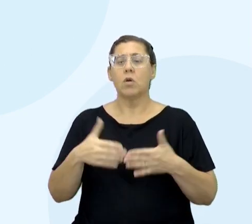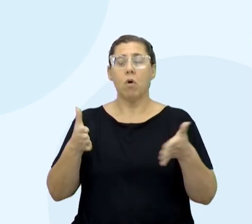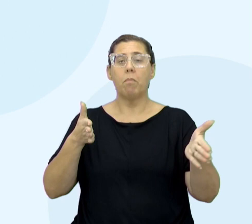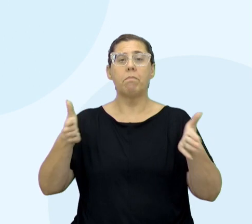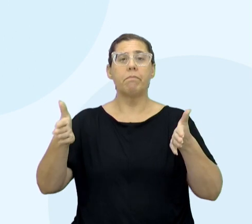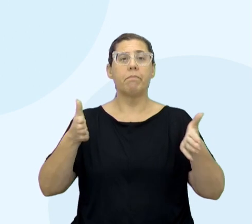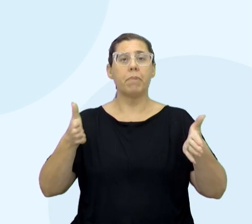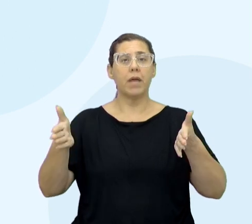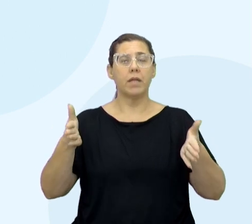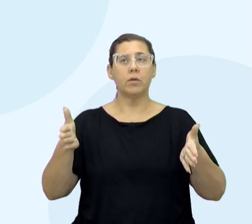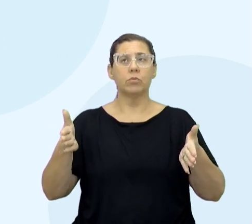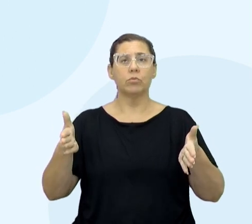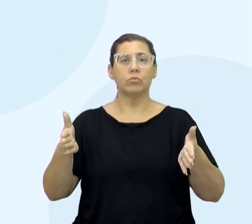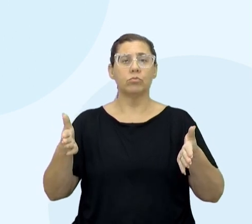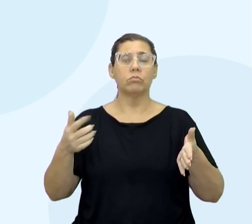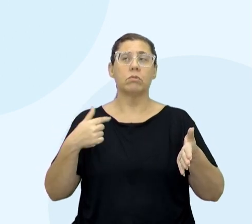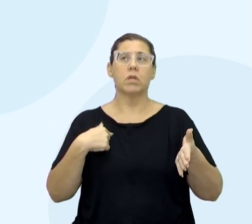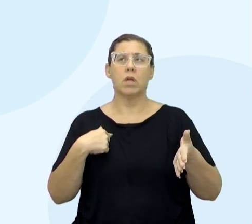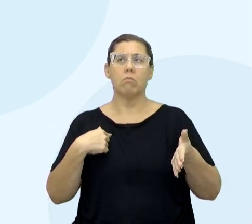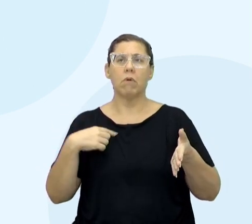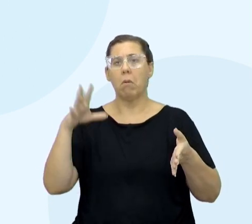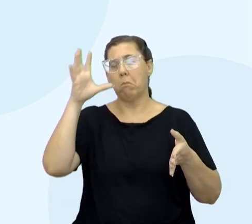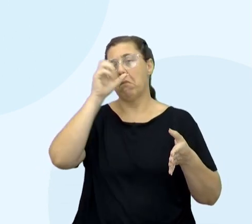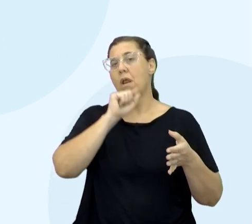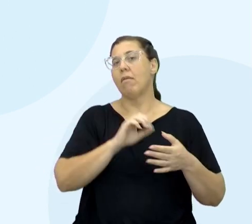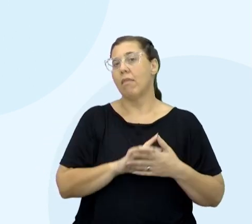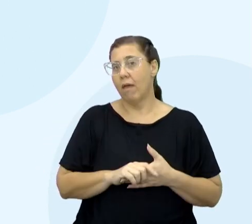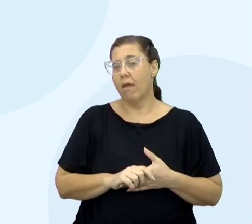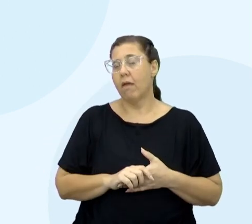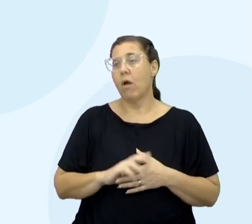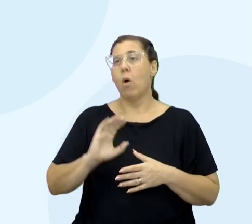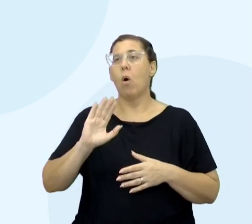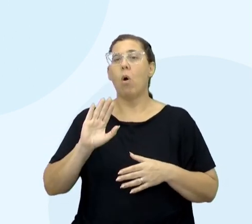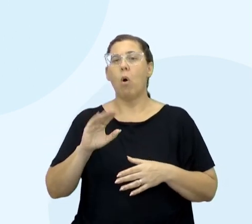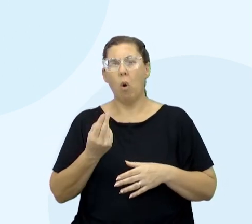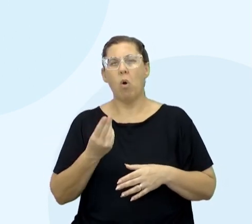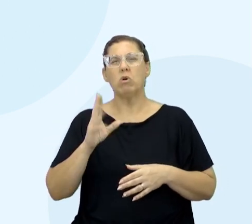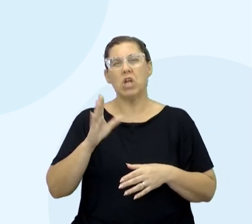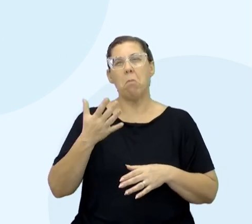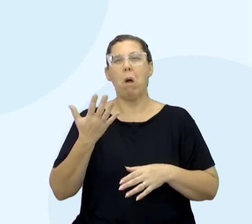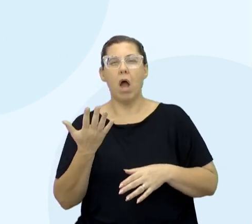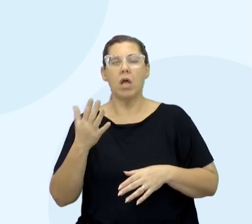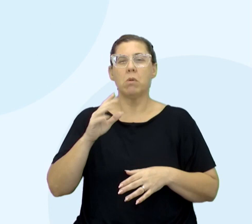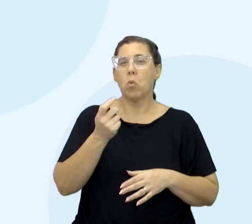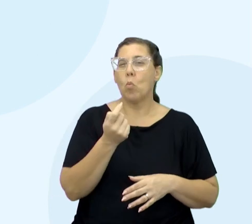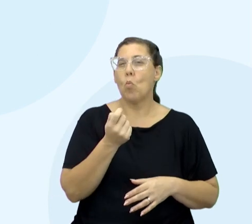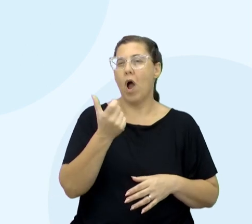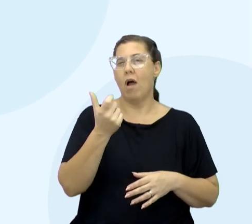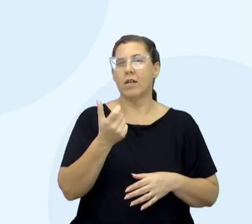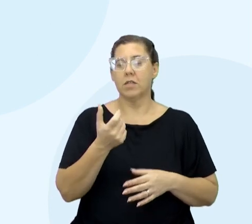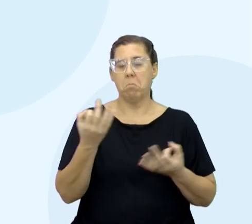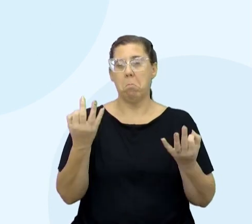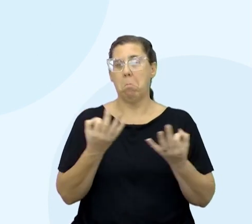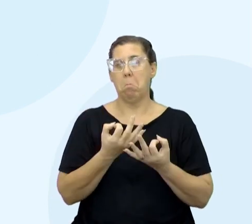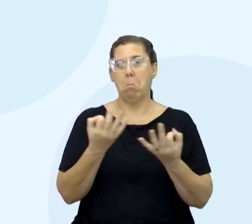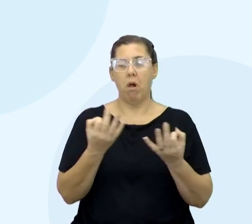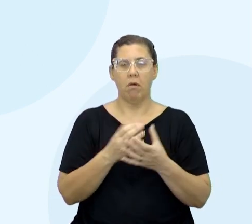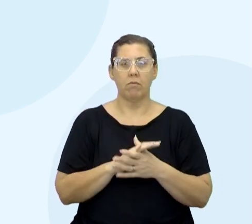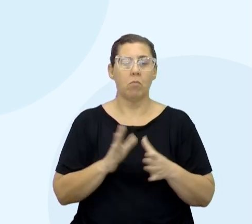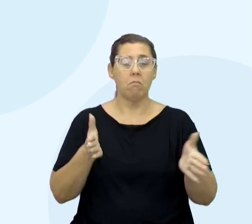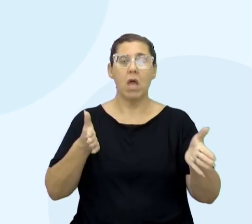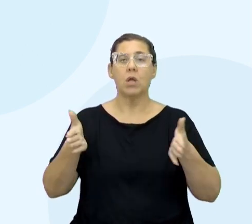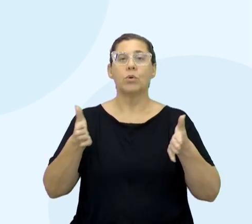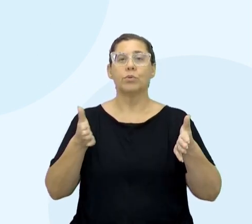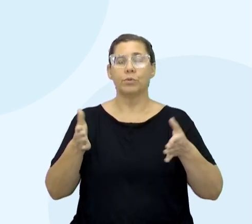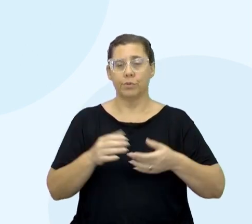prazo que eu me dou para aprender ou para sair mais ou menos aí falando inglês? Qual é o prazo, né? Qual o